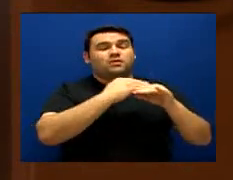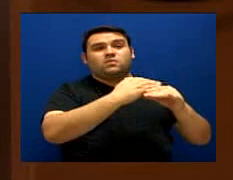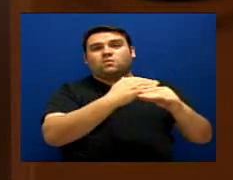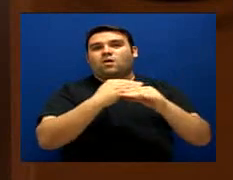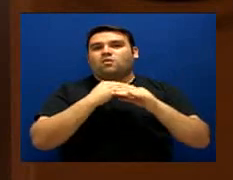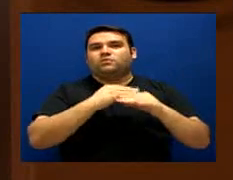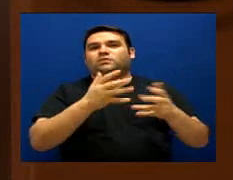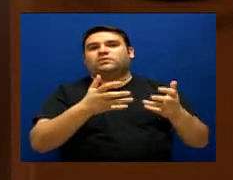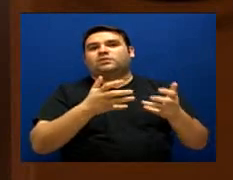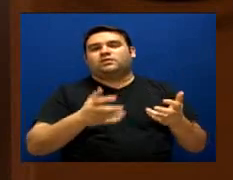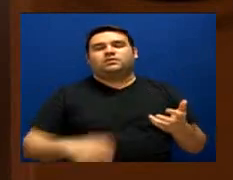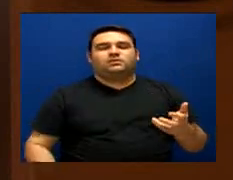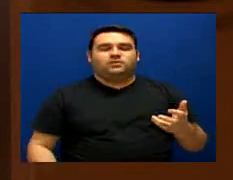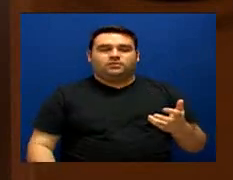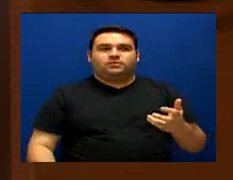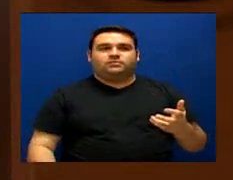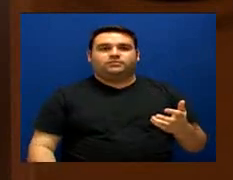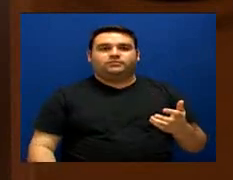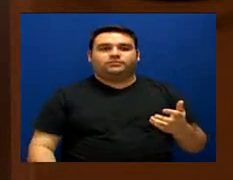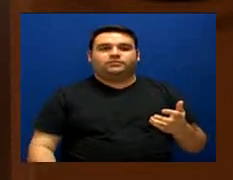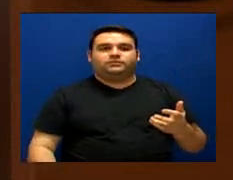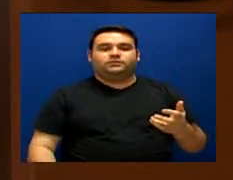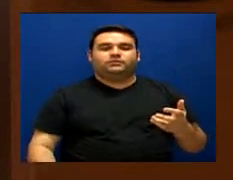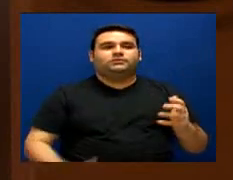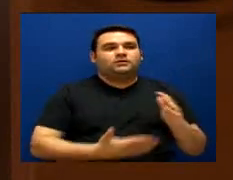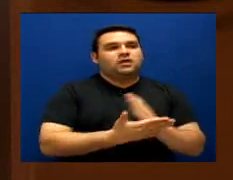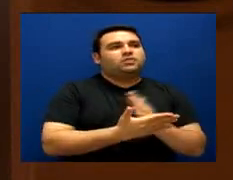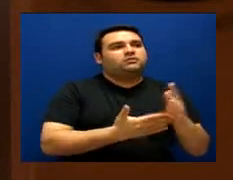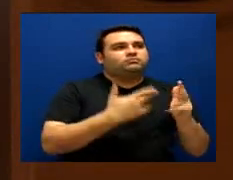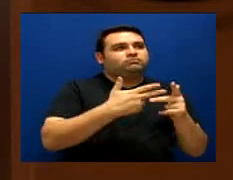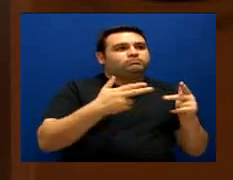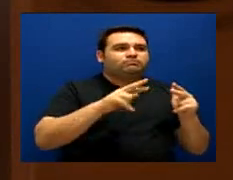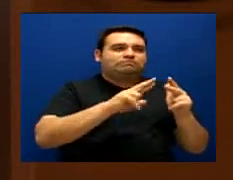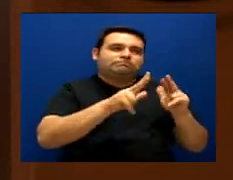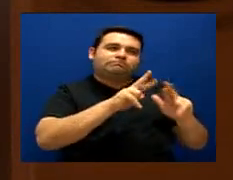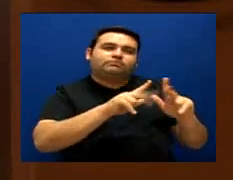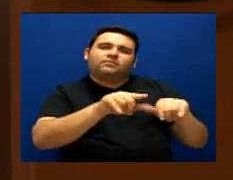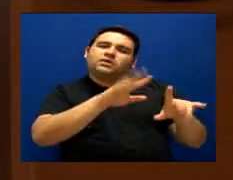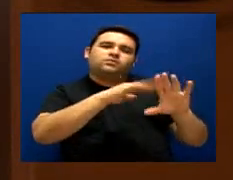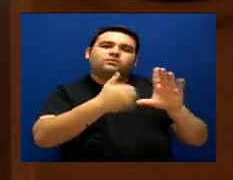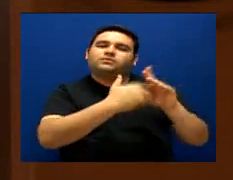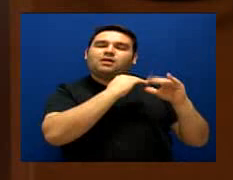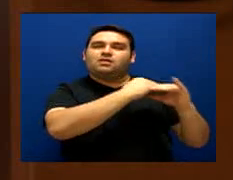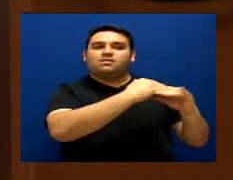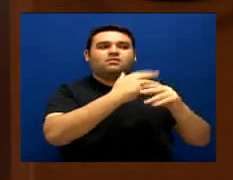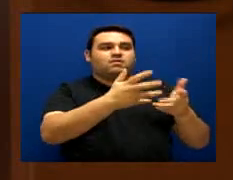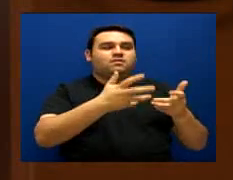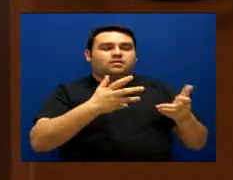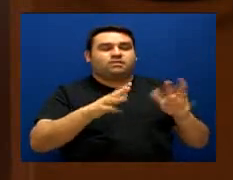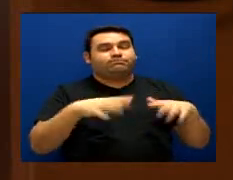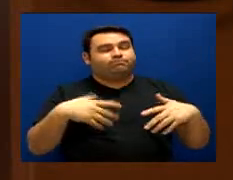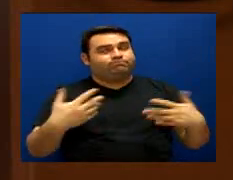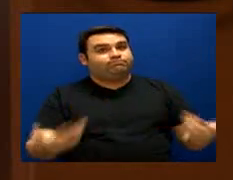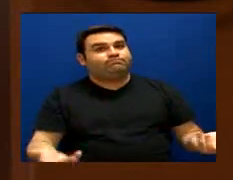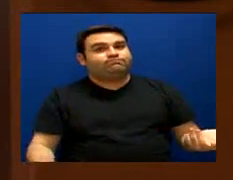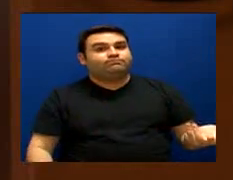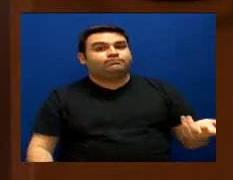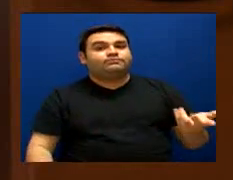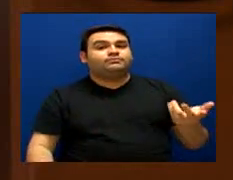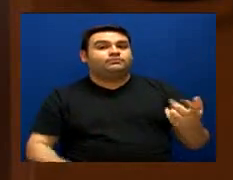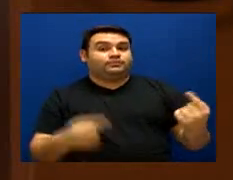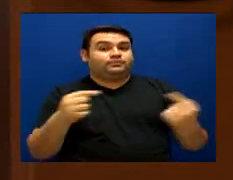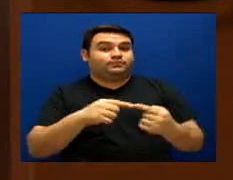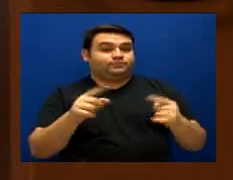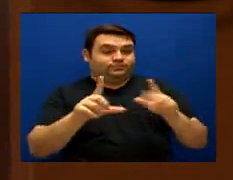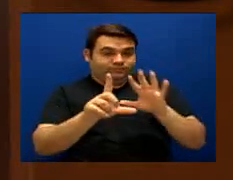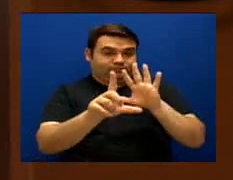quer a mesma coisa, com algumas nuances, né? Mas todo mundo quer a mesma coisa. Então, a questão